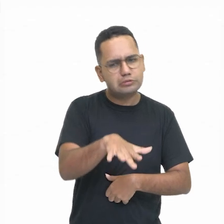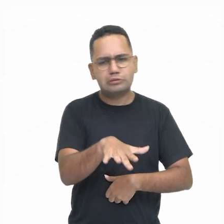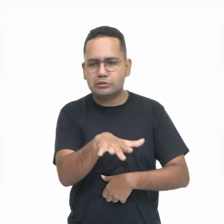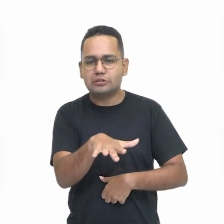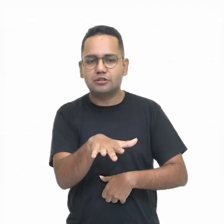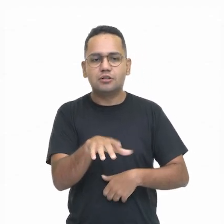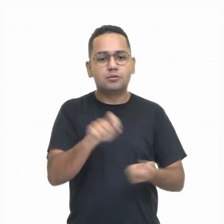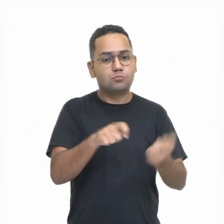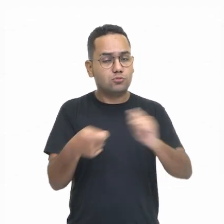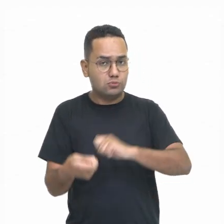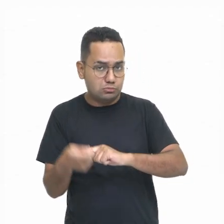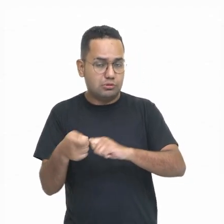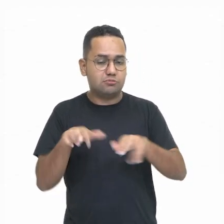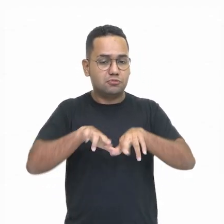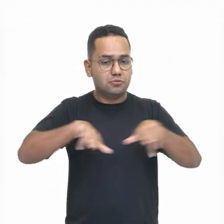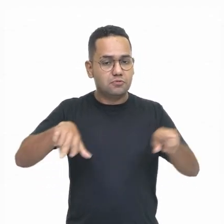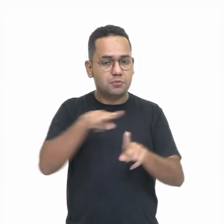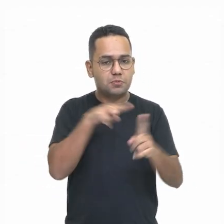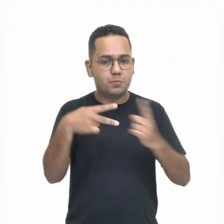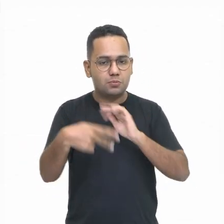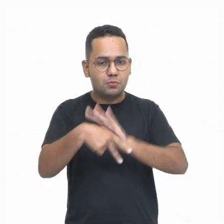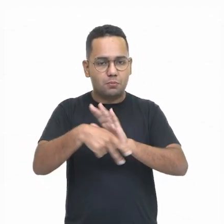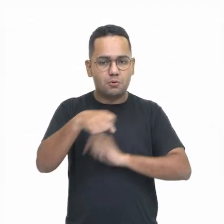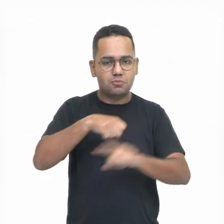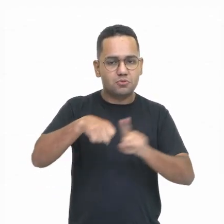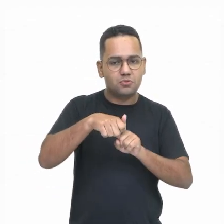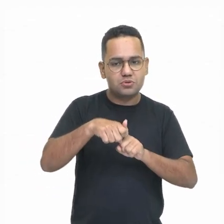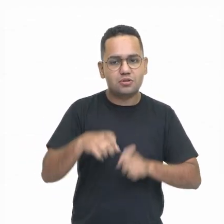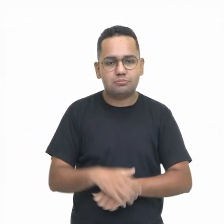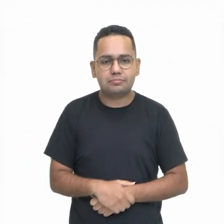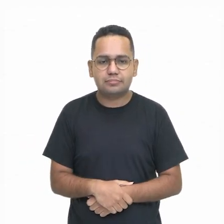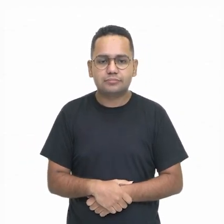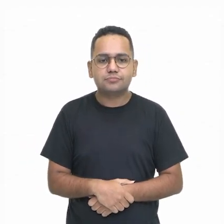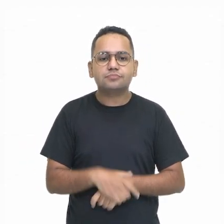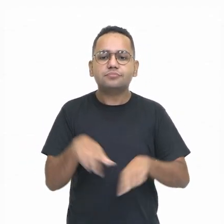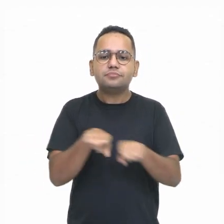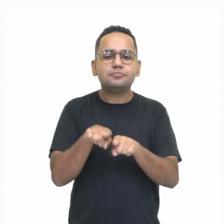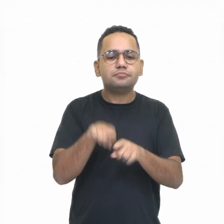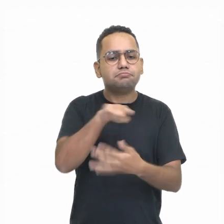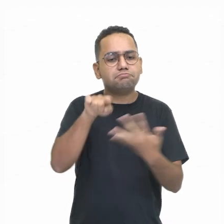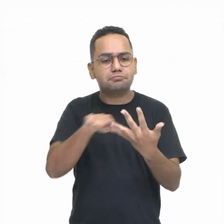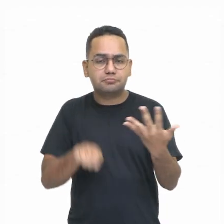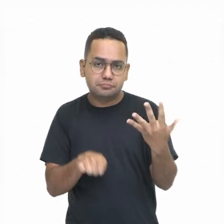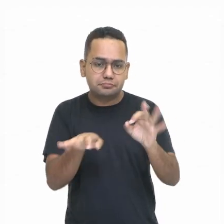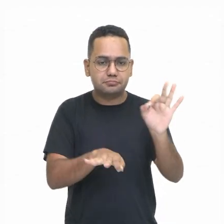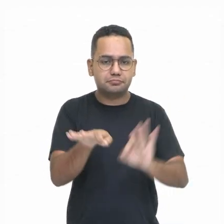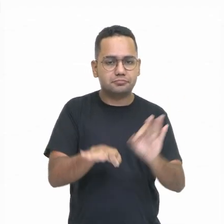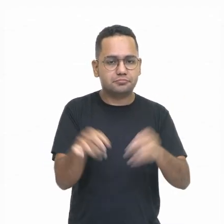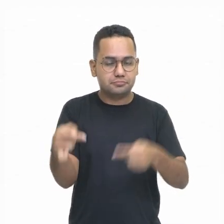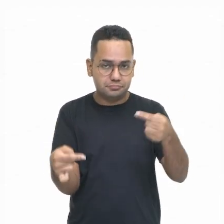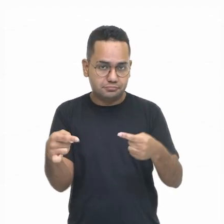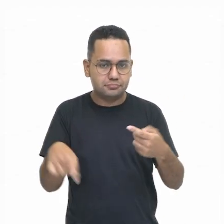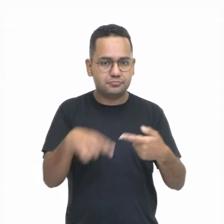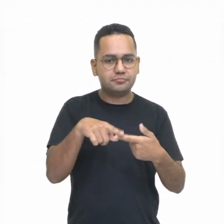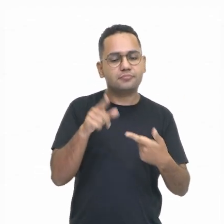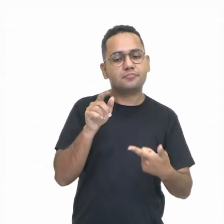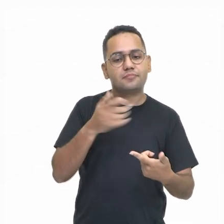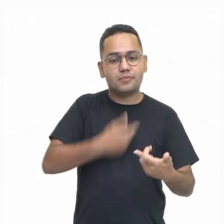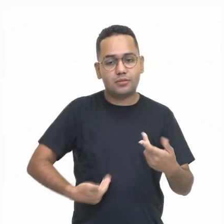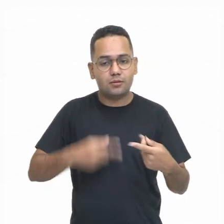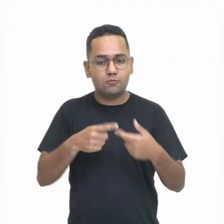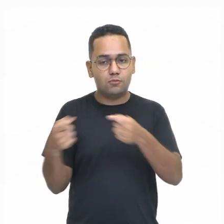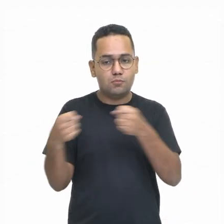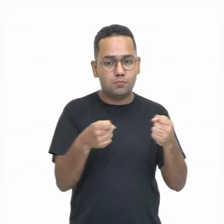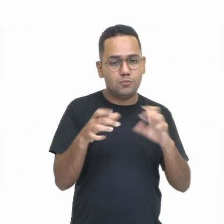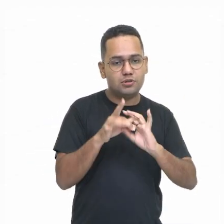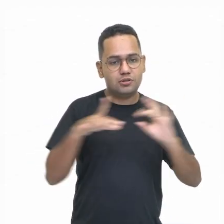formação, constituição e transformação de diferentes sociedades humanas e suas formas de organização política, Estado,